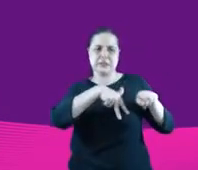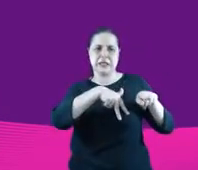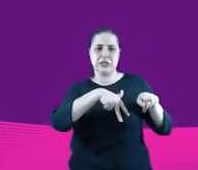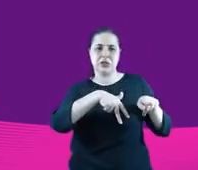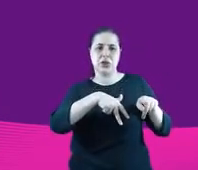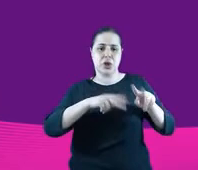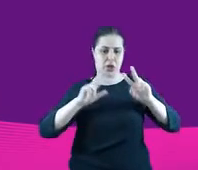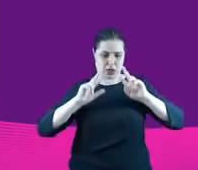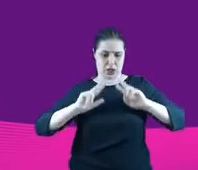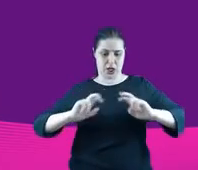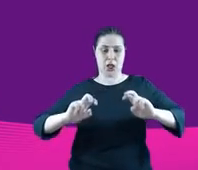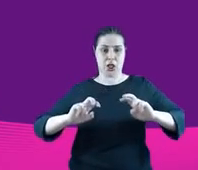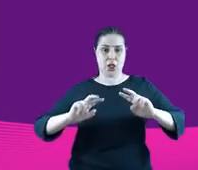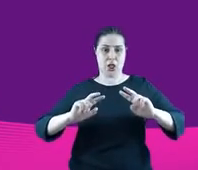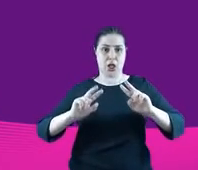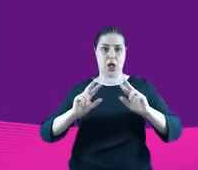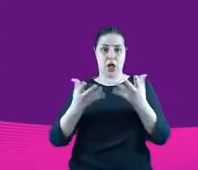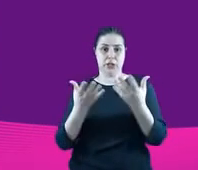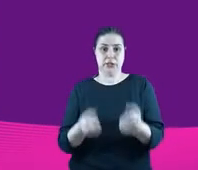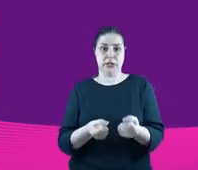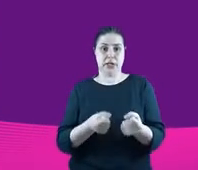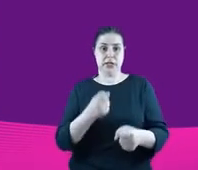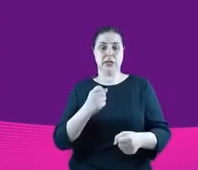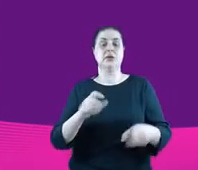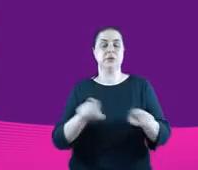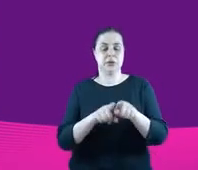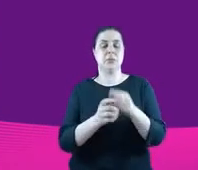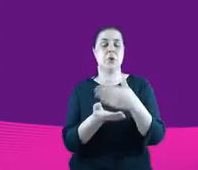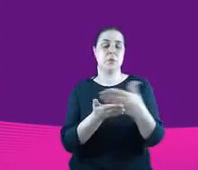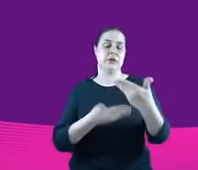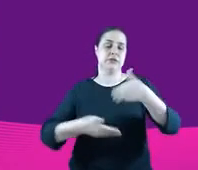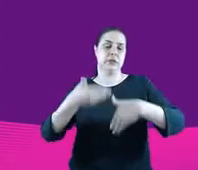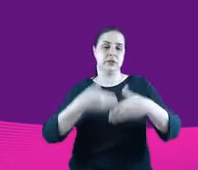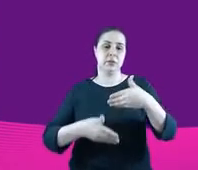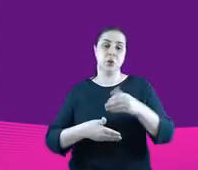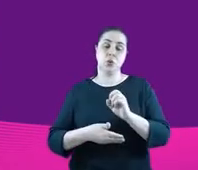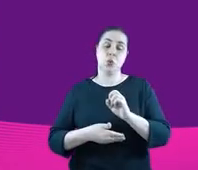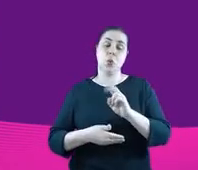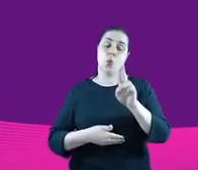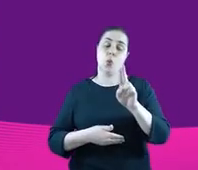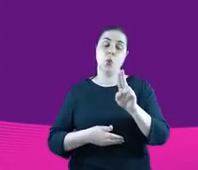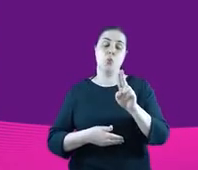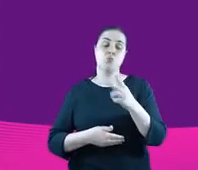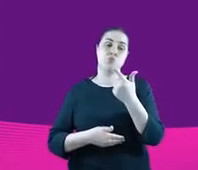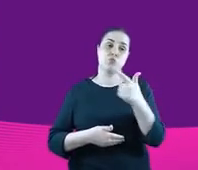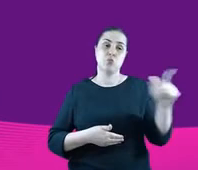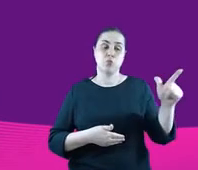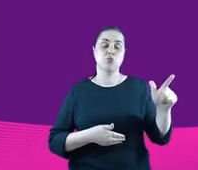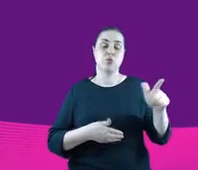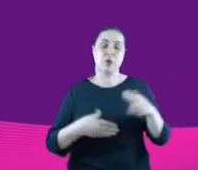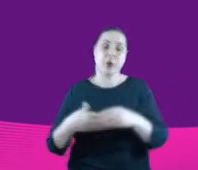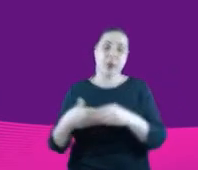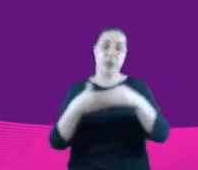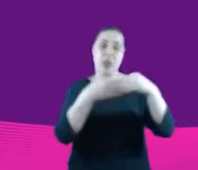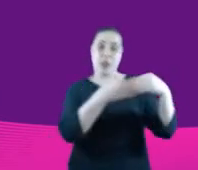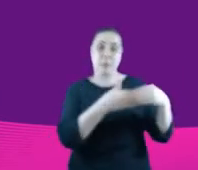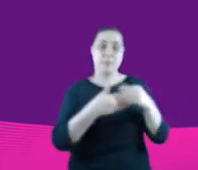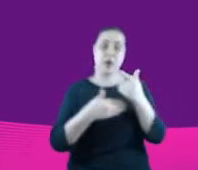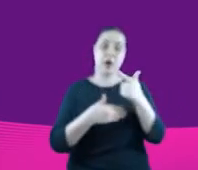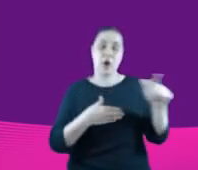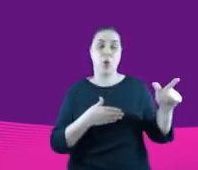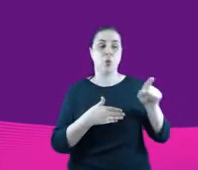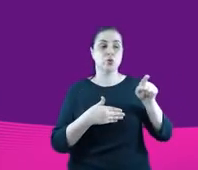apenas 3% ela é encaminhada para um outro profissional específico para atuar nesses distúrbios